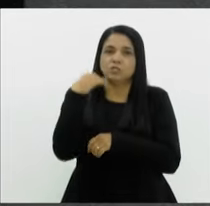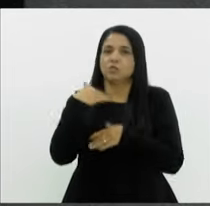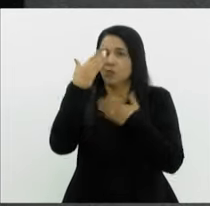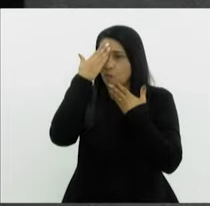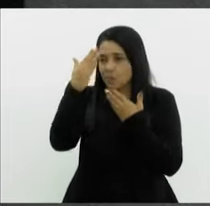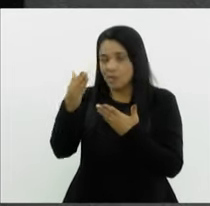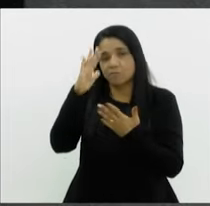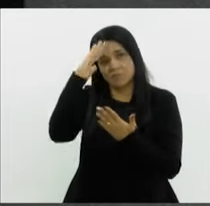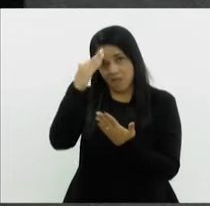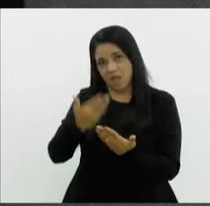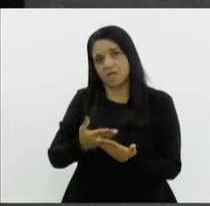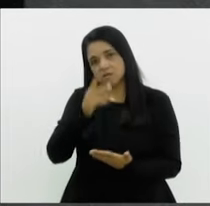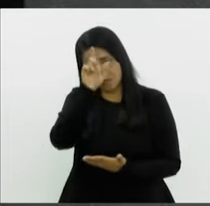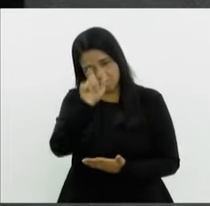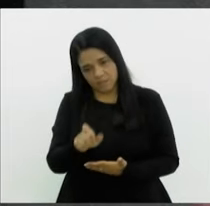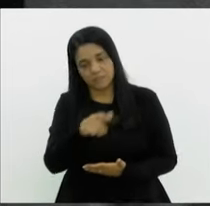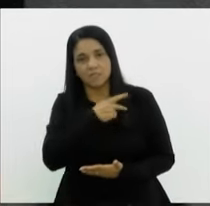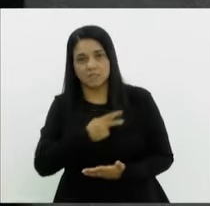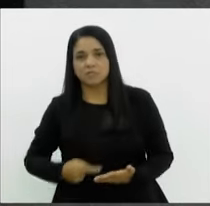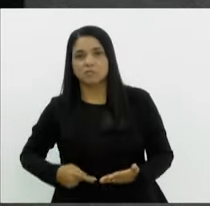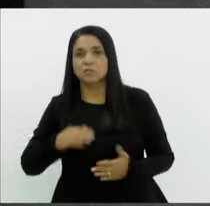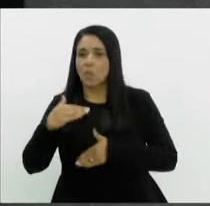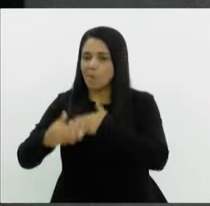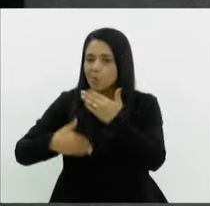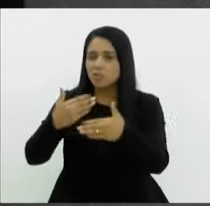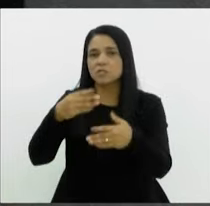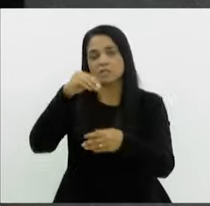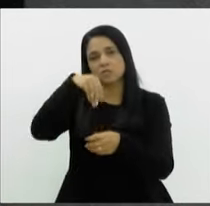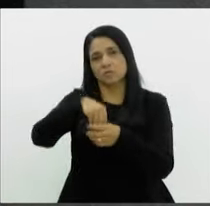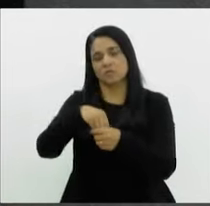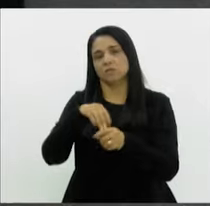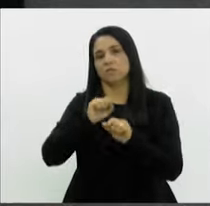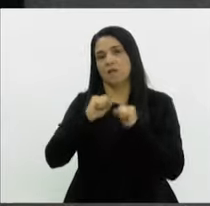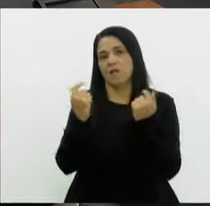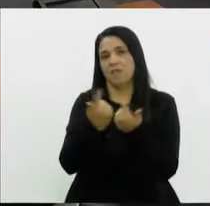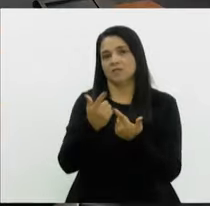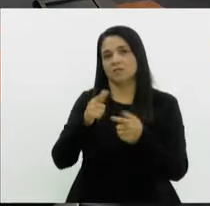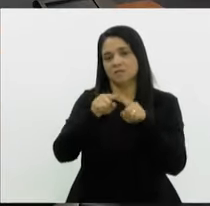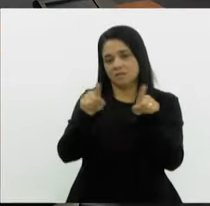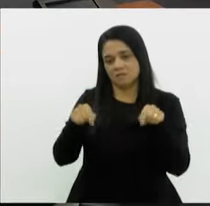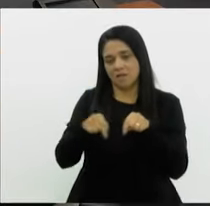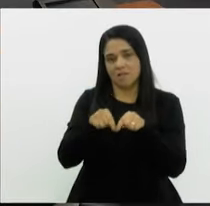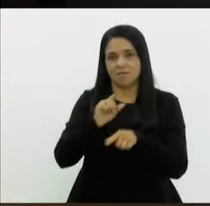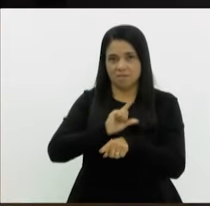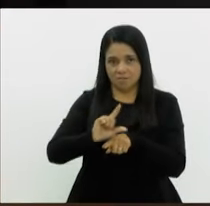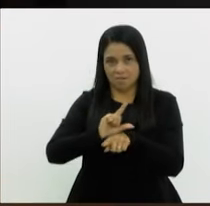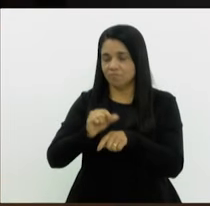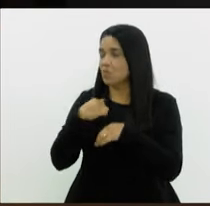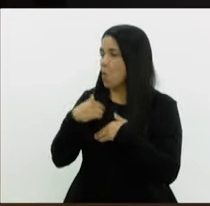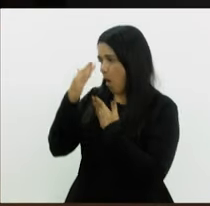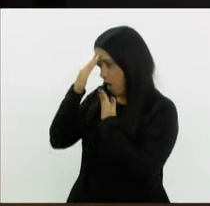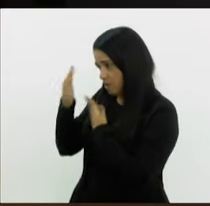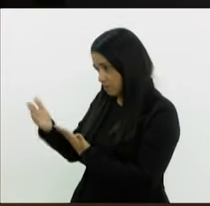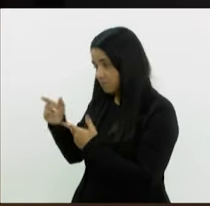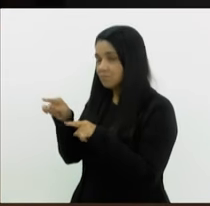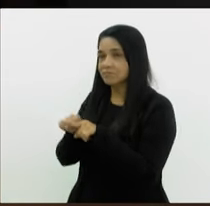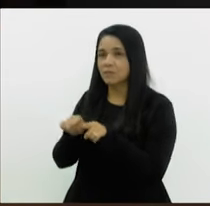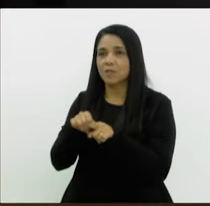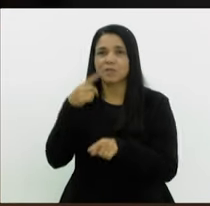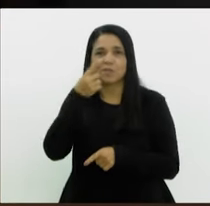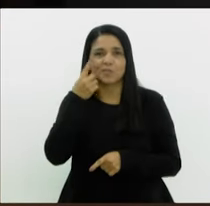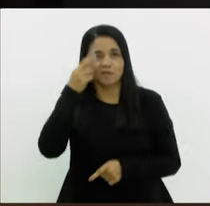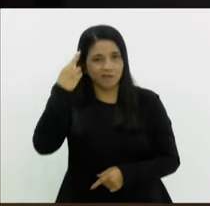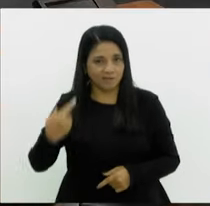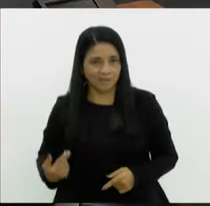ter acreditado nesse processo tão importante numa casa legislativa. Eu que te agradeço, Renata, pela confiança. Deputada Célia Jordão.